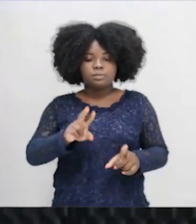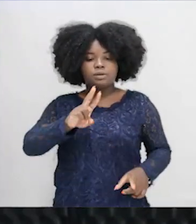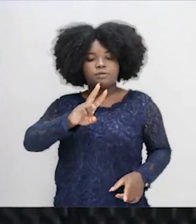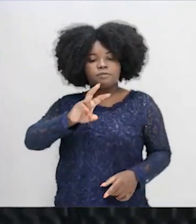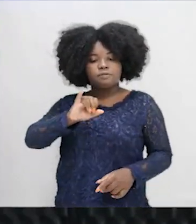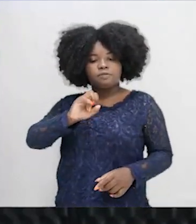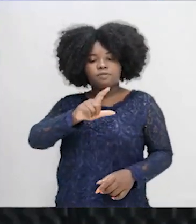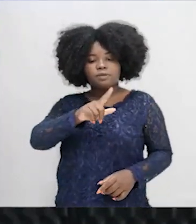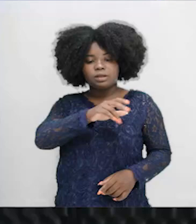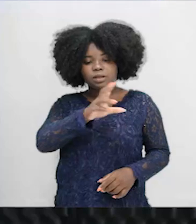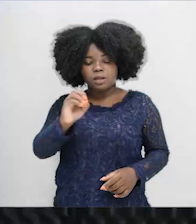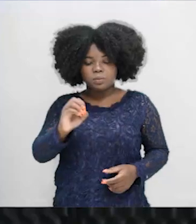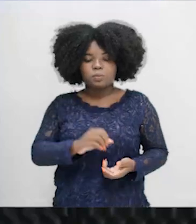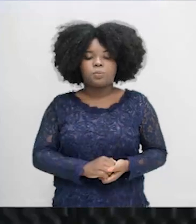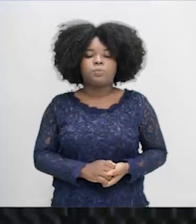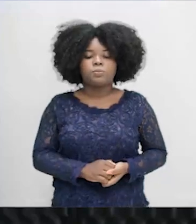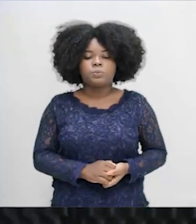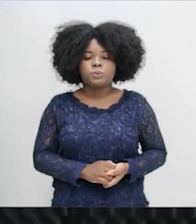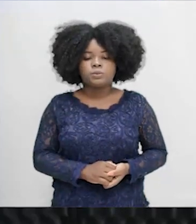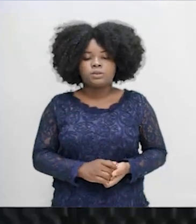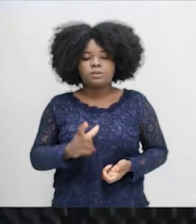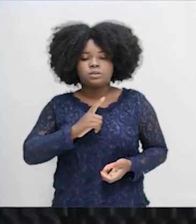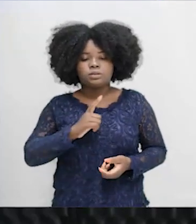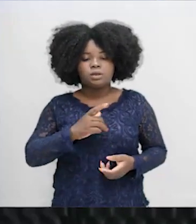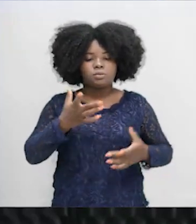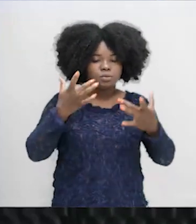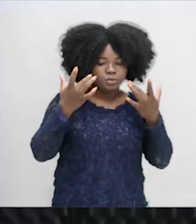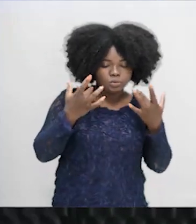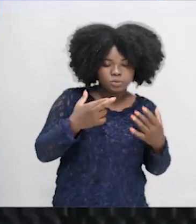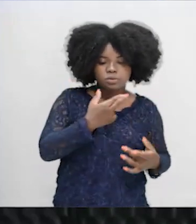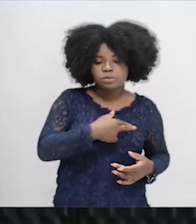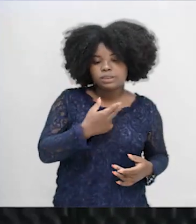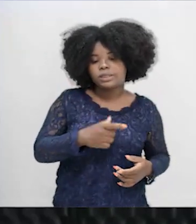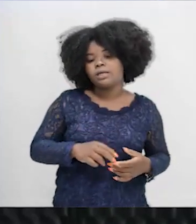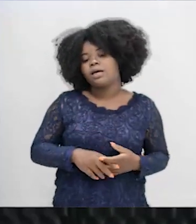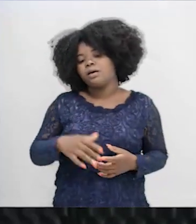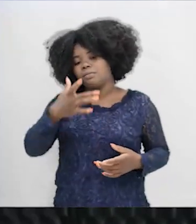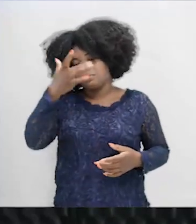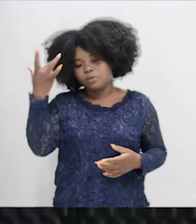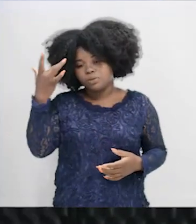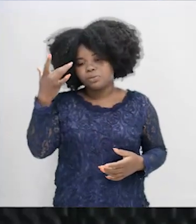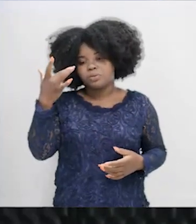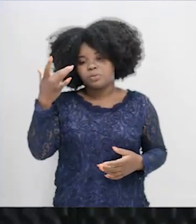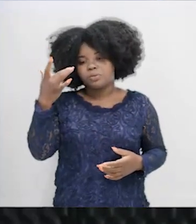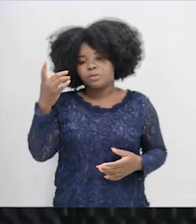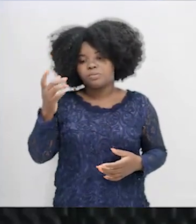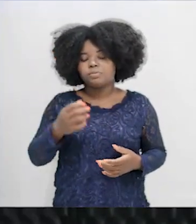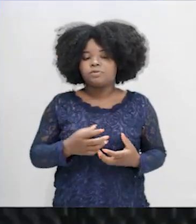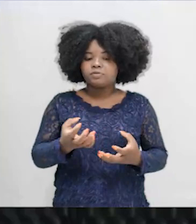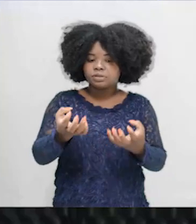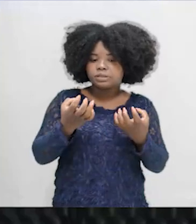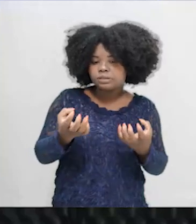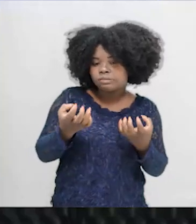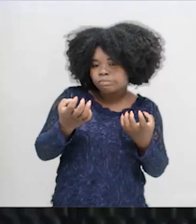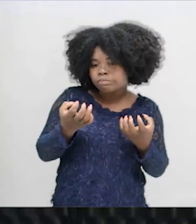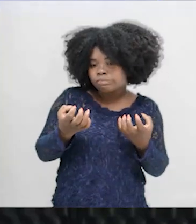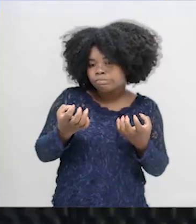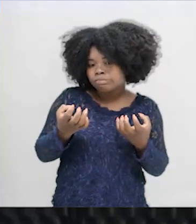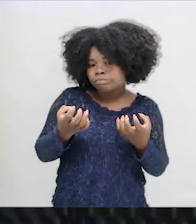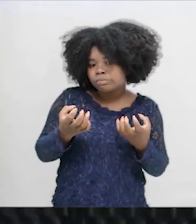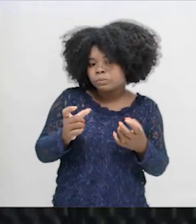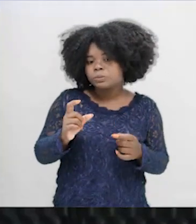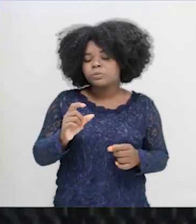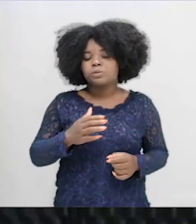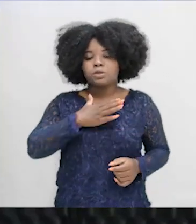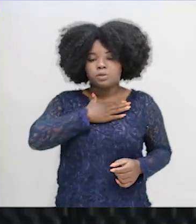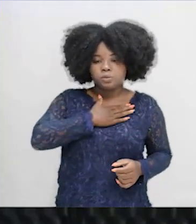buscar, por exemplo, teatro romântico, você vai ver alguém que você torce contra e alguém que você torce a favor, que é mais ou menos a logística do que você tem hoje